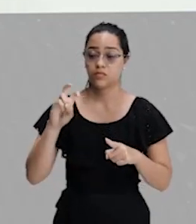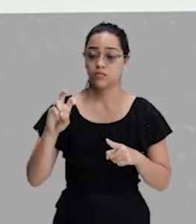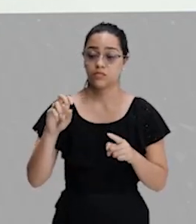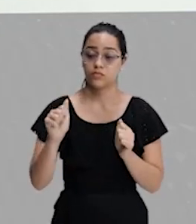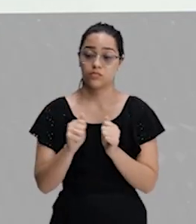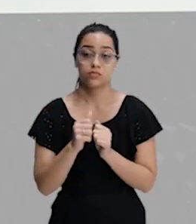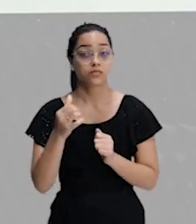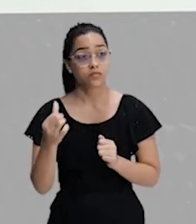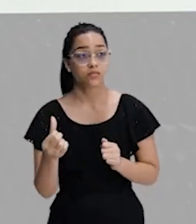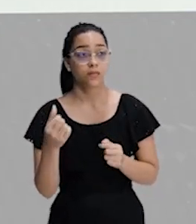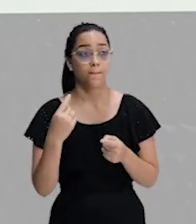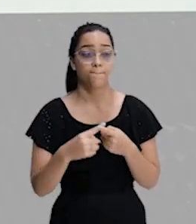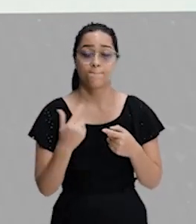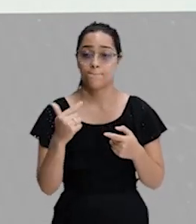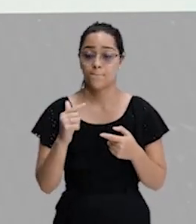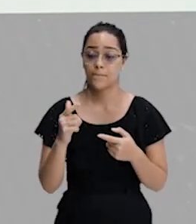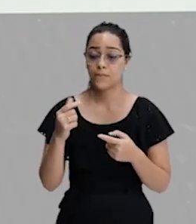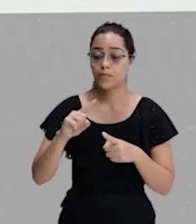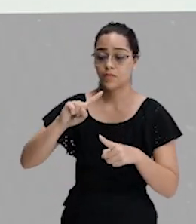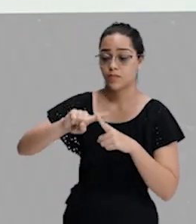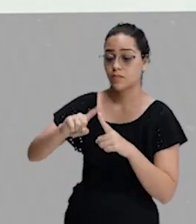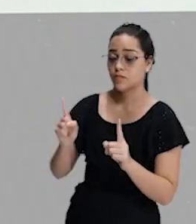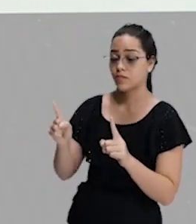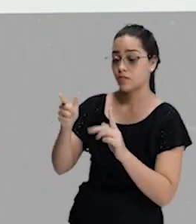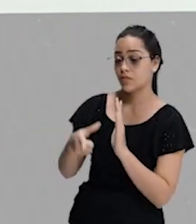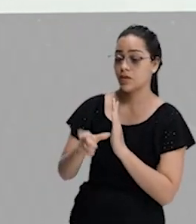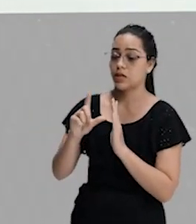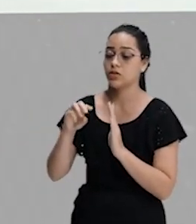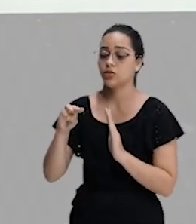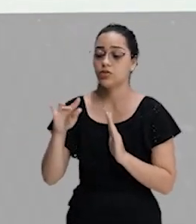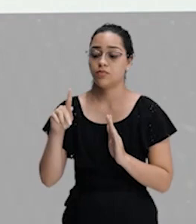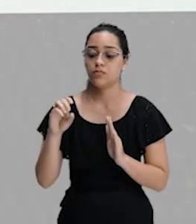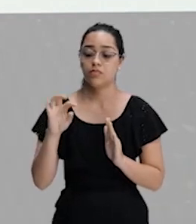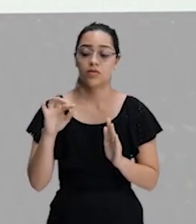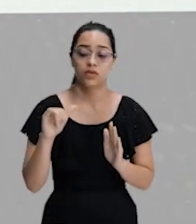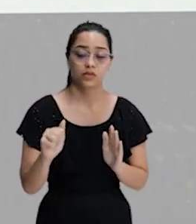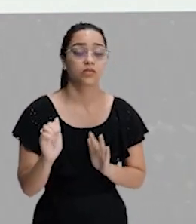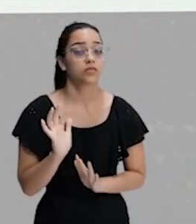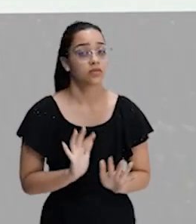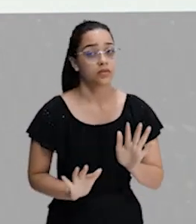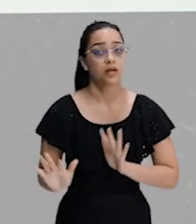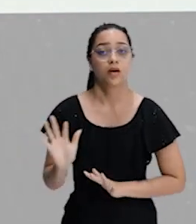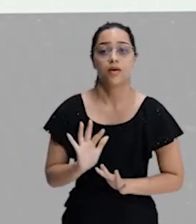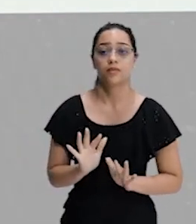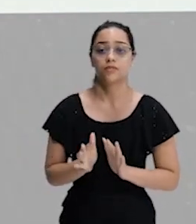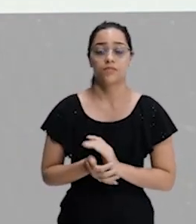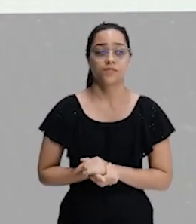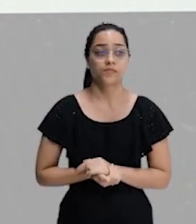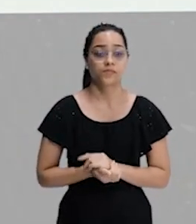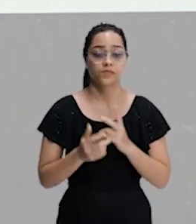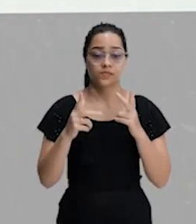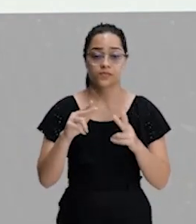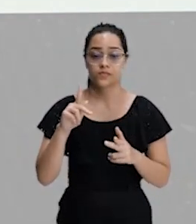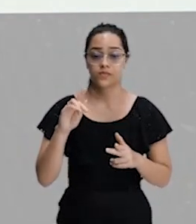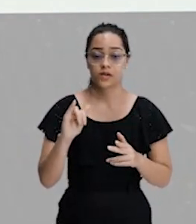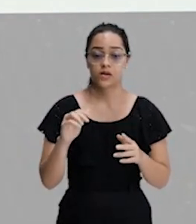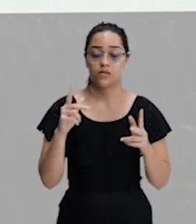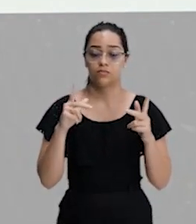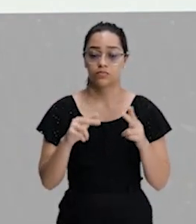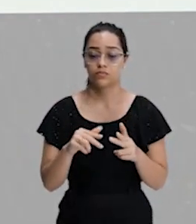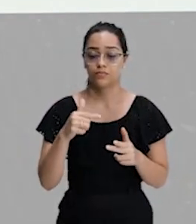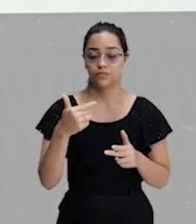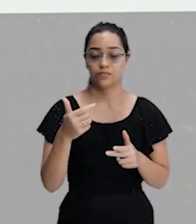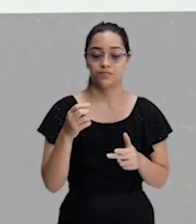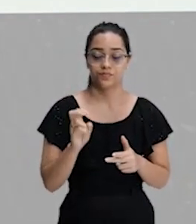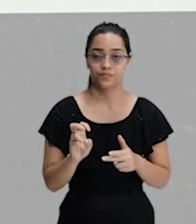esse 6. Porque não se faz multiplicação na frente da potência. Tá? Tem que tomar cuidado com isso. Então, vai ficar π igual a